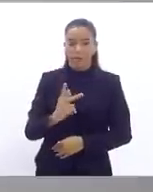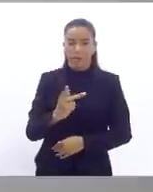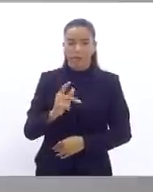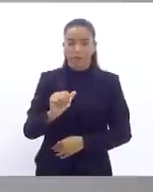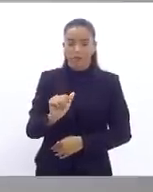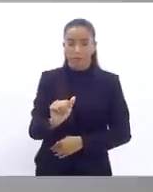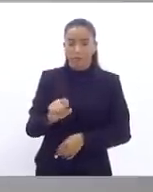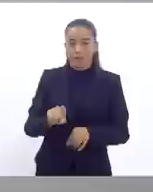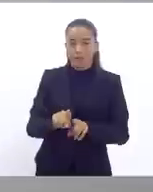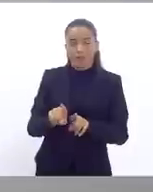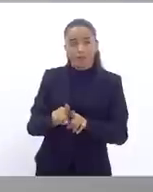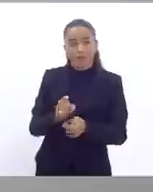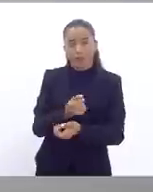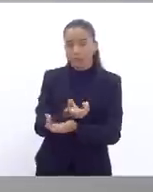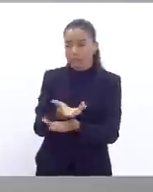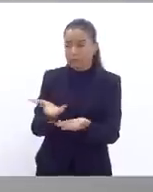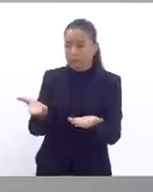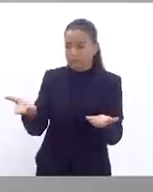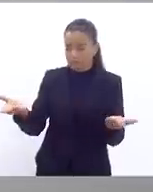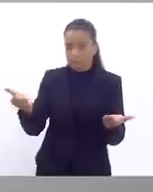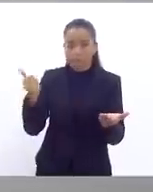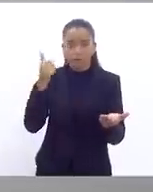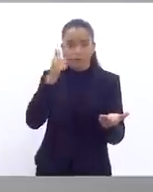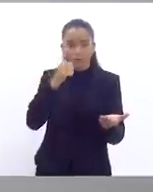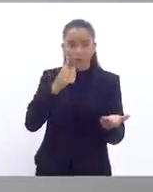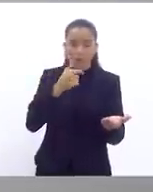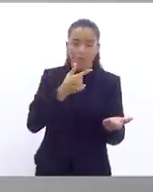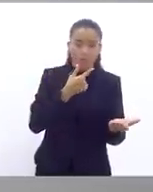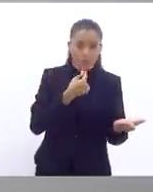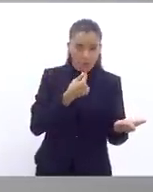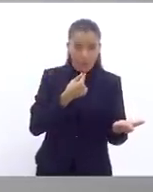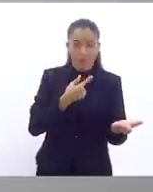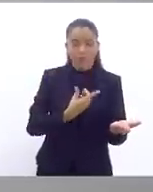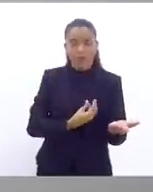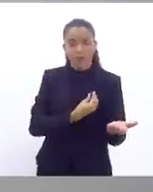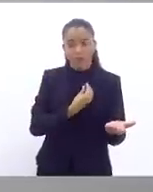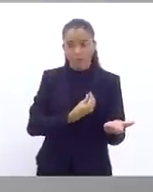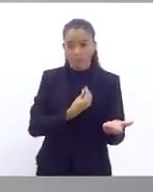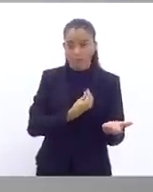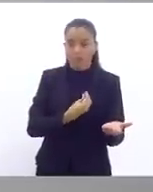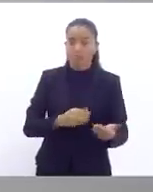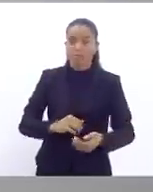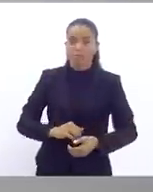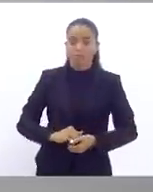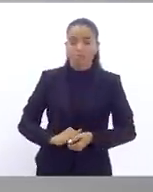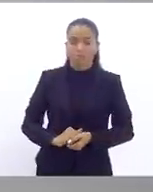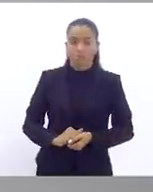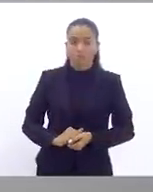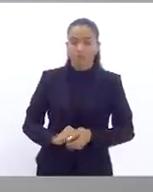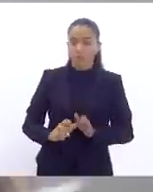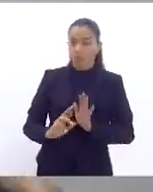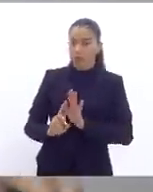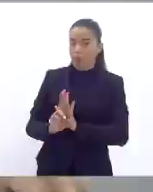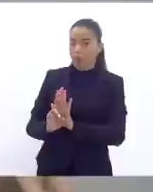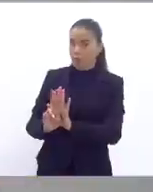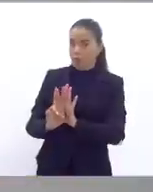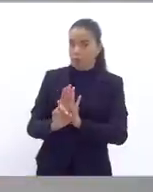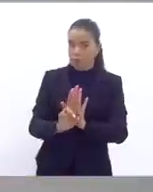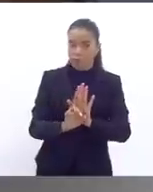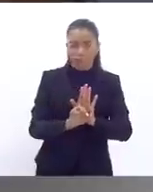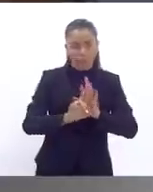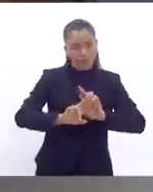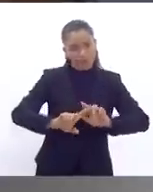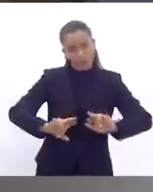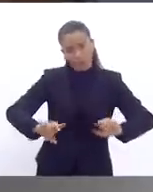comentar todas as senhoras e senhores presentes representantes das